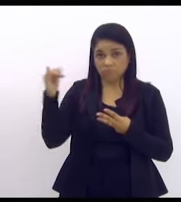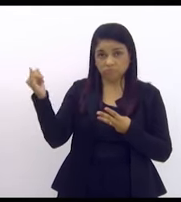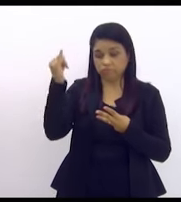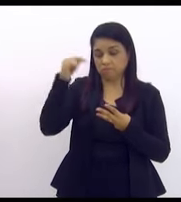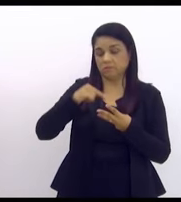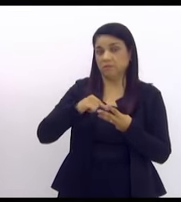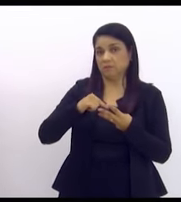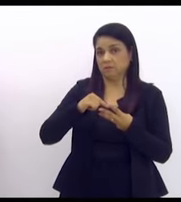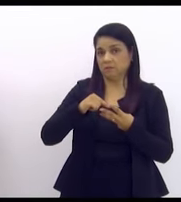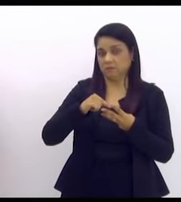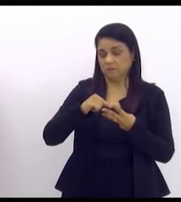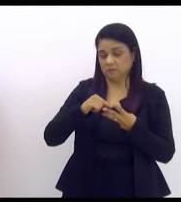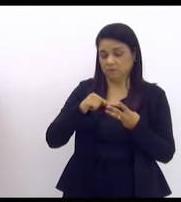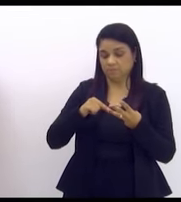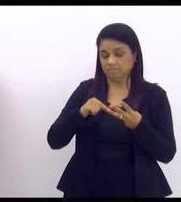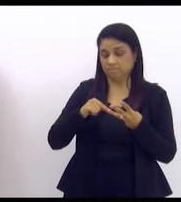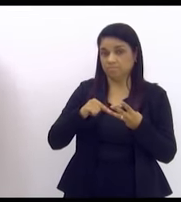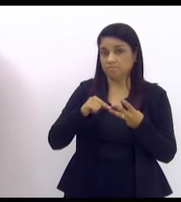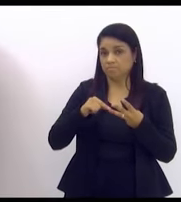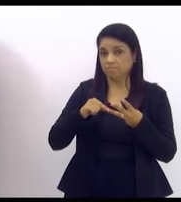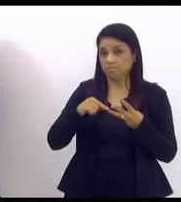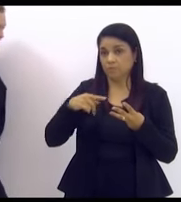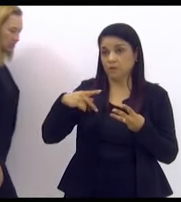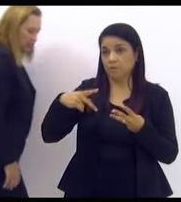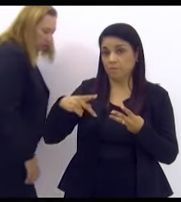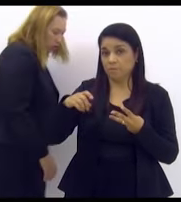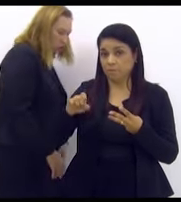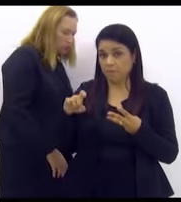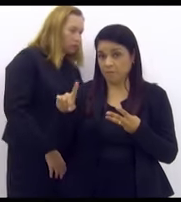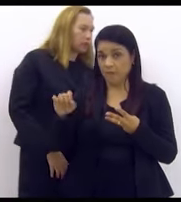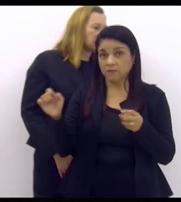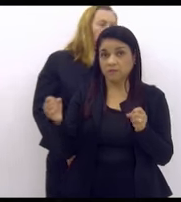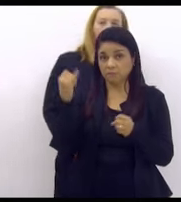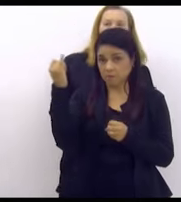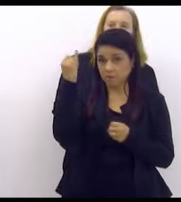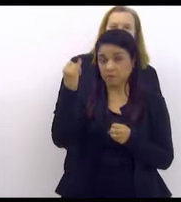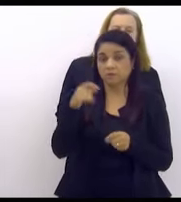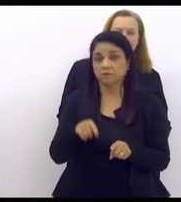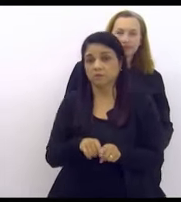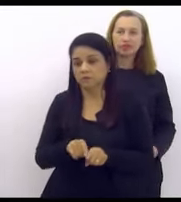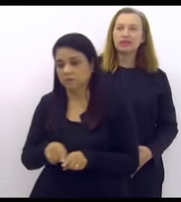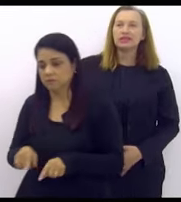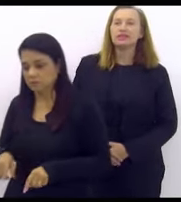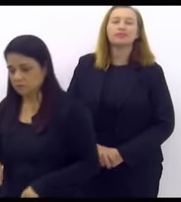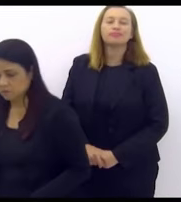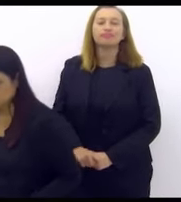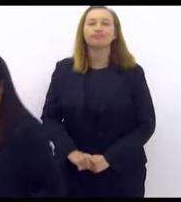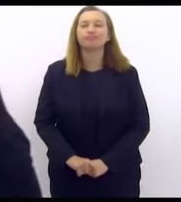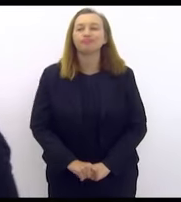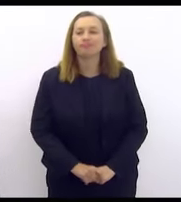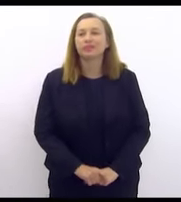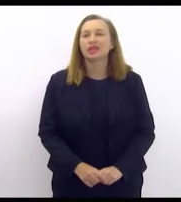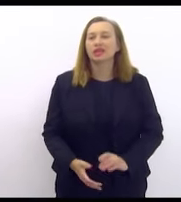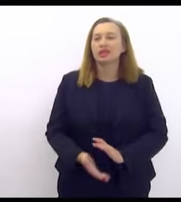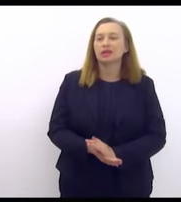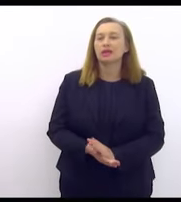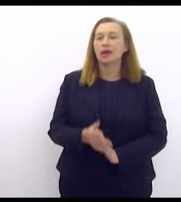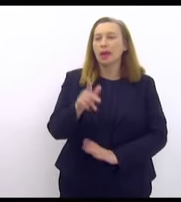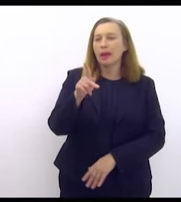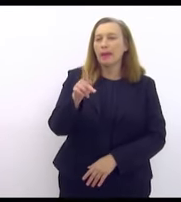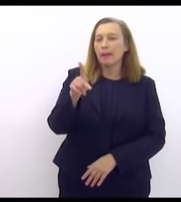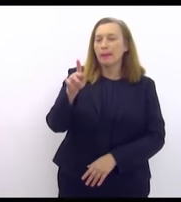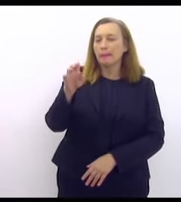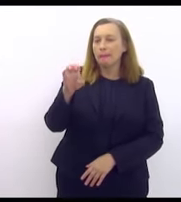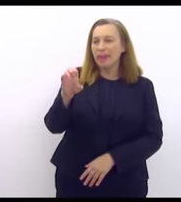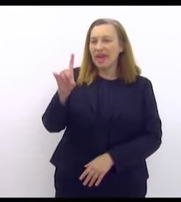orçamentária, aquela que a gente vivencia aqui. Mas o PPA é importante porque ele faz o planejamento estratégico. E hoje nós estamos discutindo a questão do PED, que é a